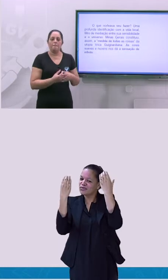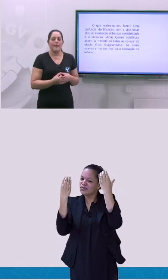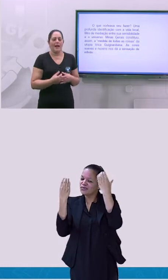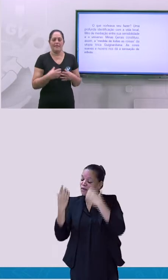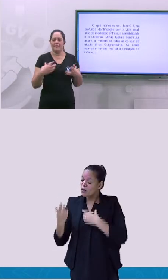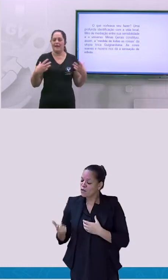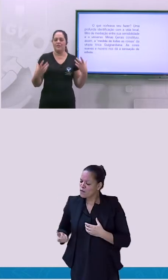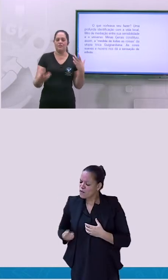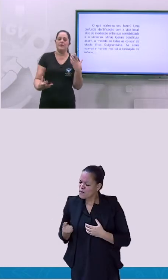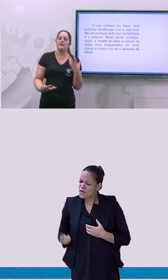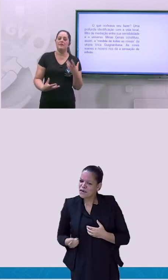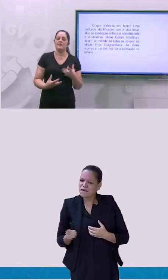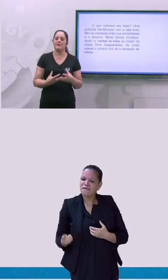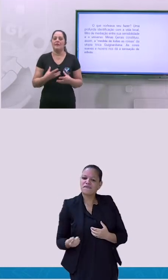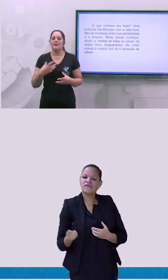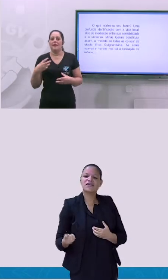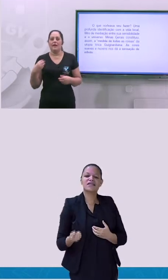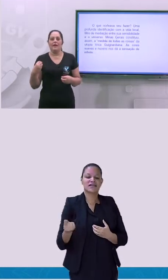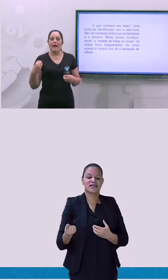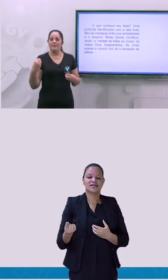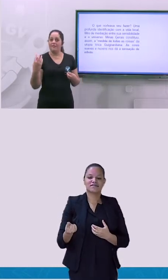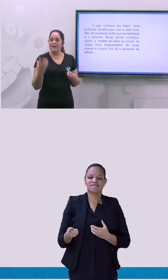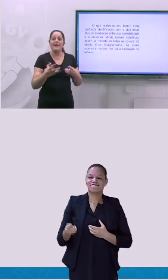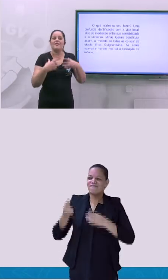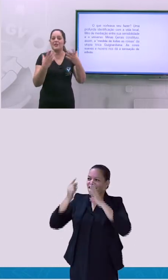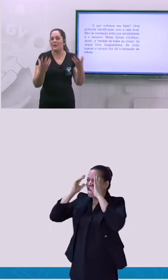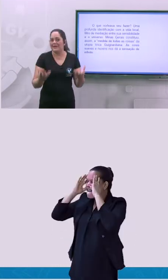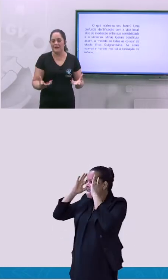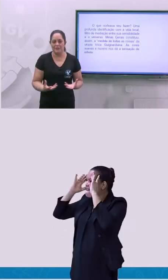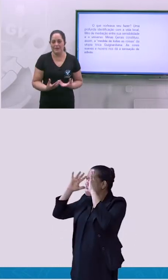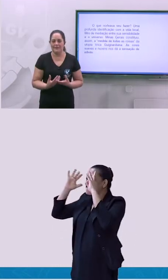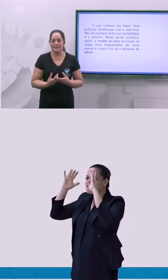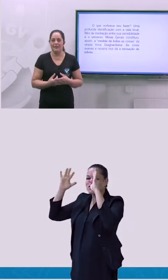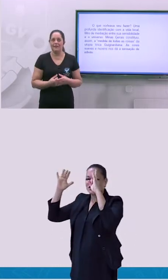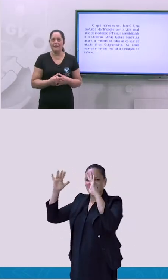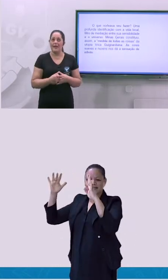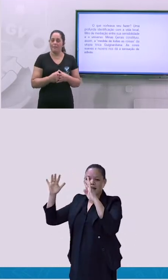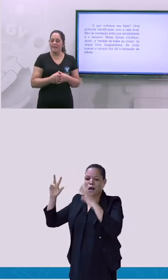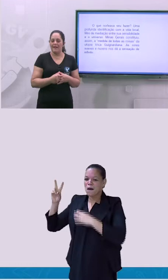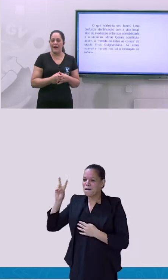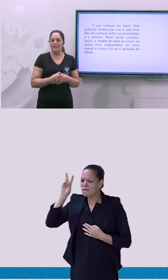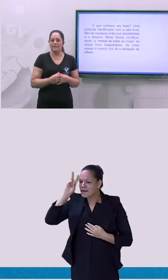pintava as serras de Minas, né, a história de Minas,